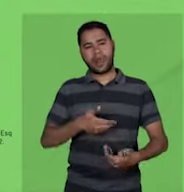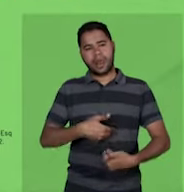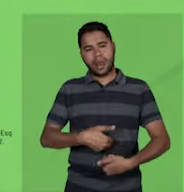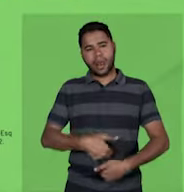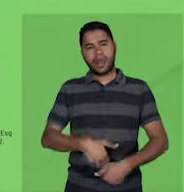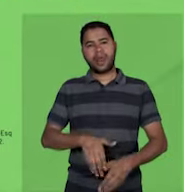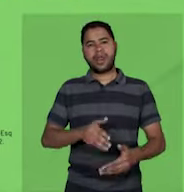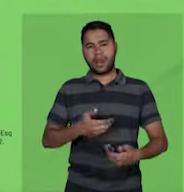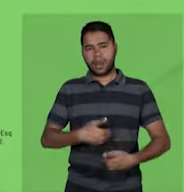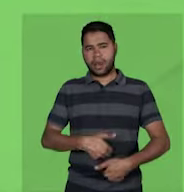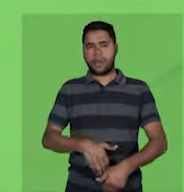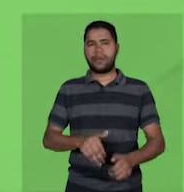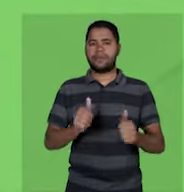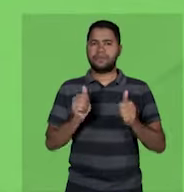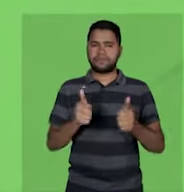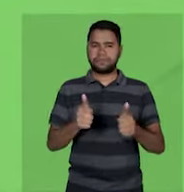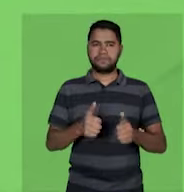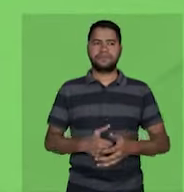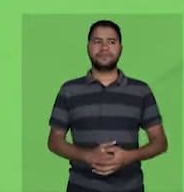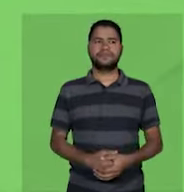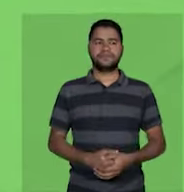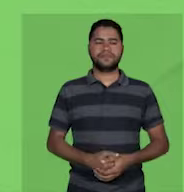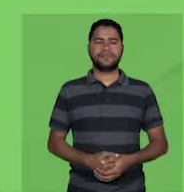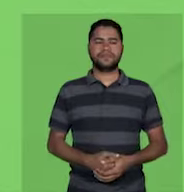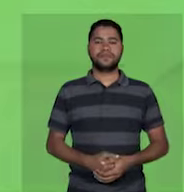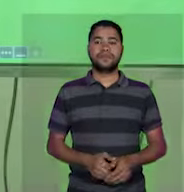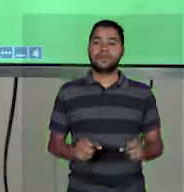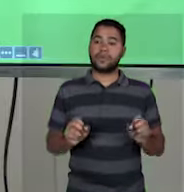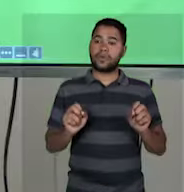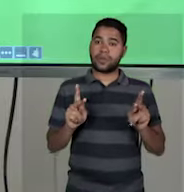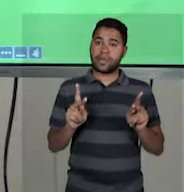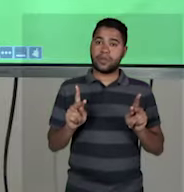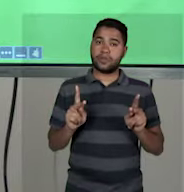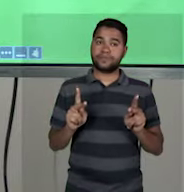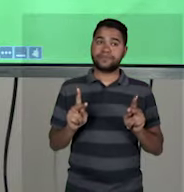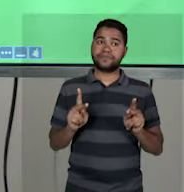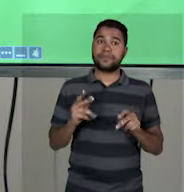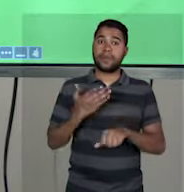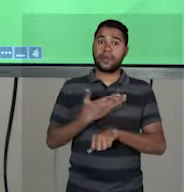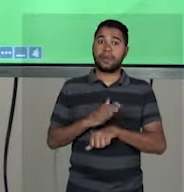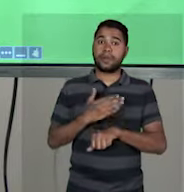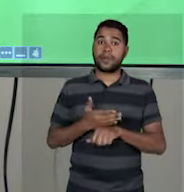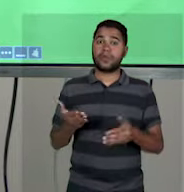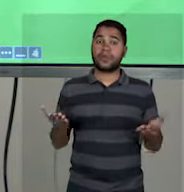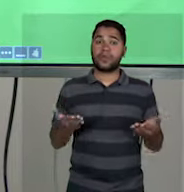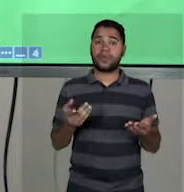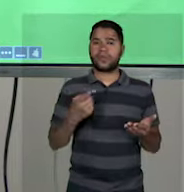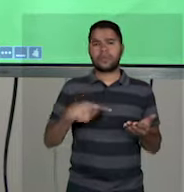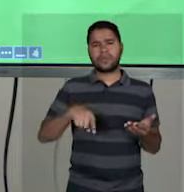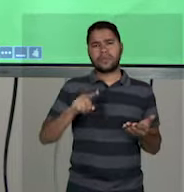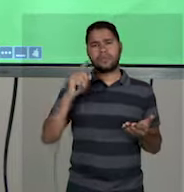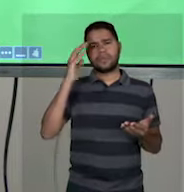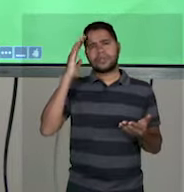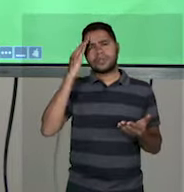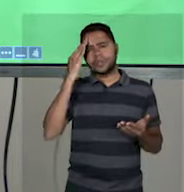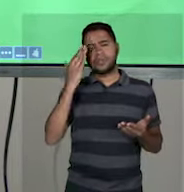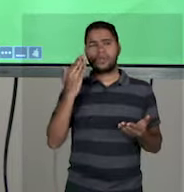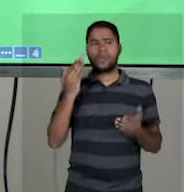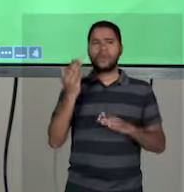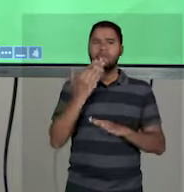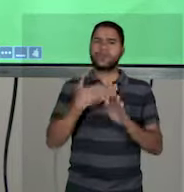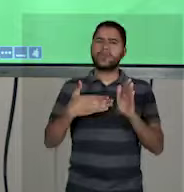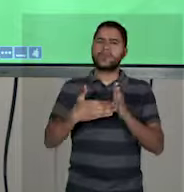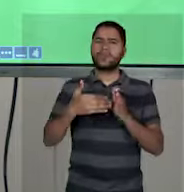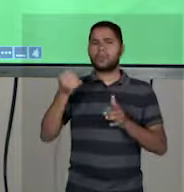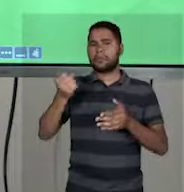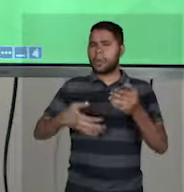esse material, beleza? Ok, vamos para a prática então, vamos entender, né? O que tudo isso que eu